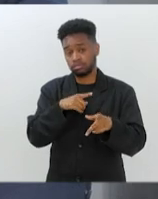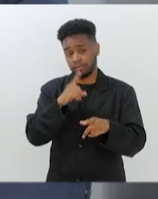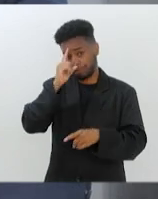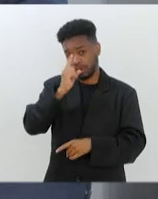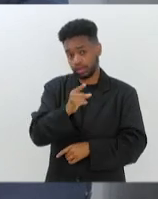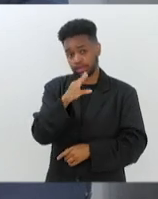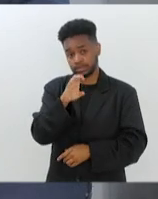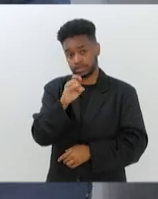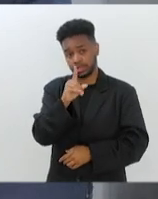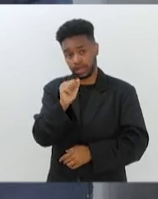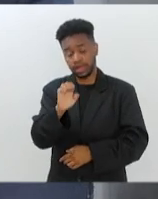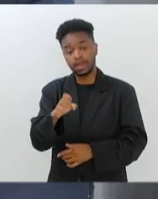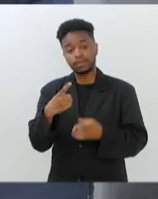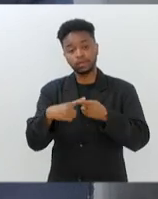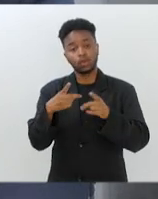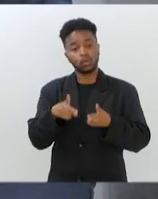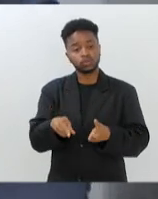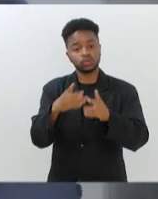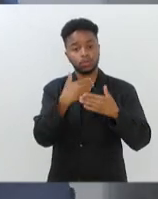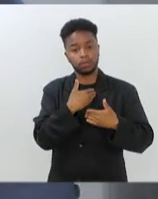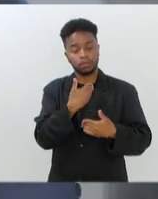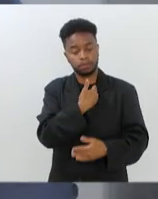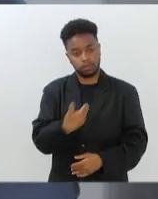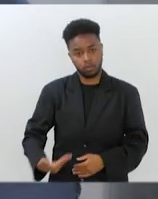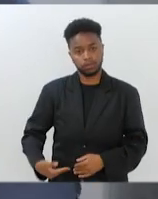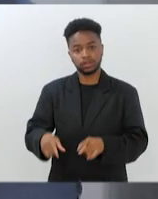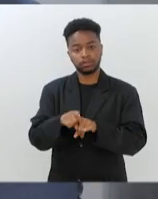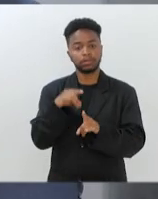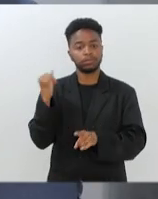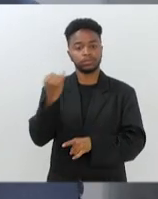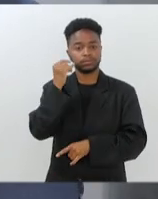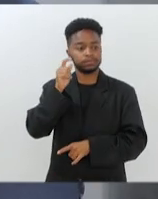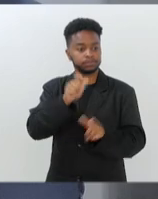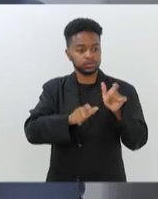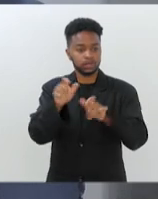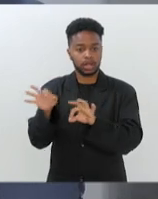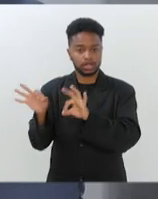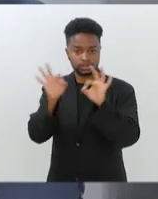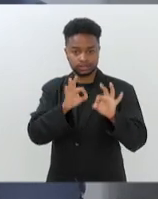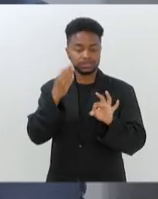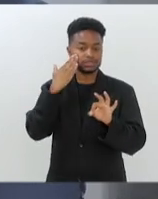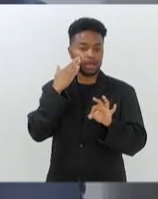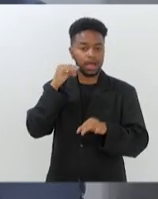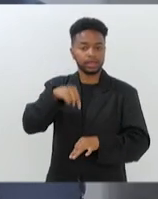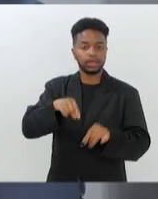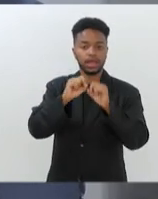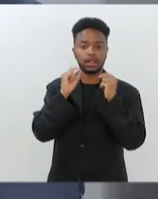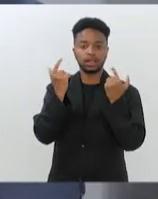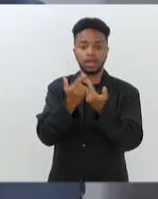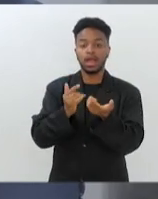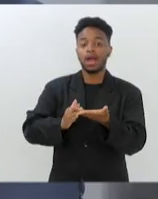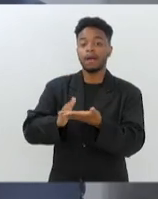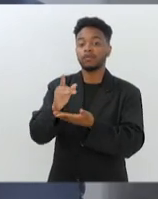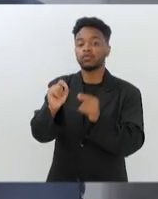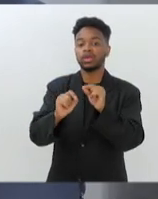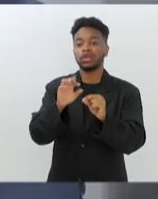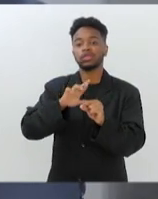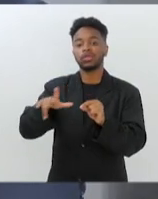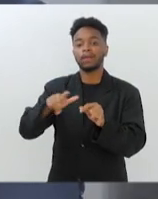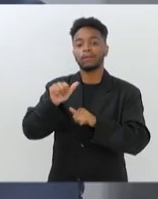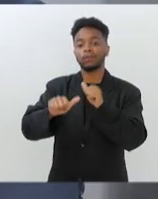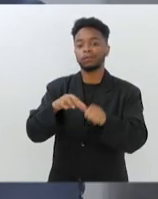aai continua públ pessoas que nos Ouçam saibam que essa casa aprovou não a privatização da